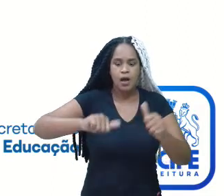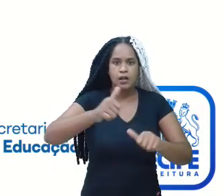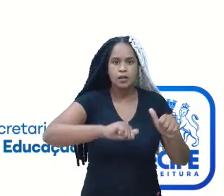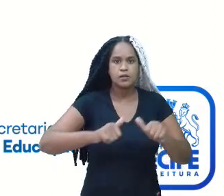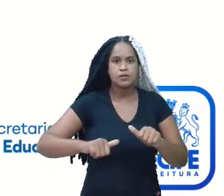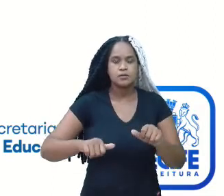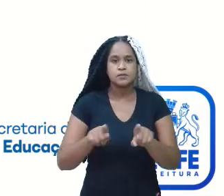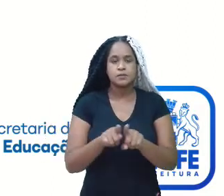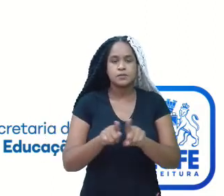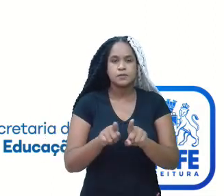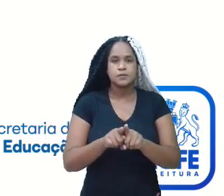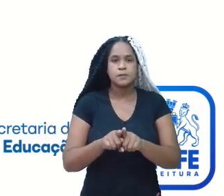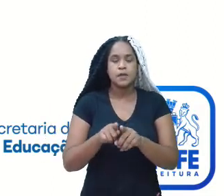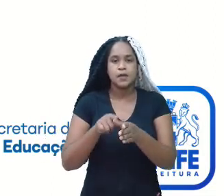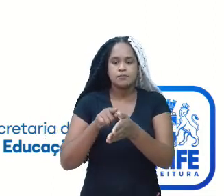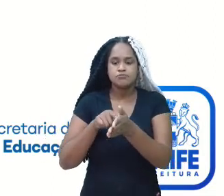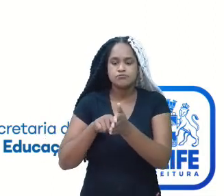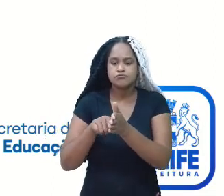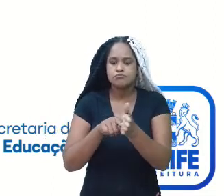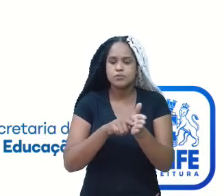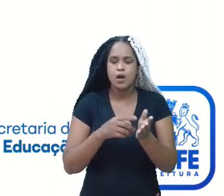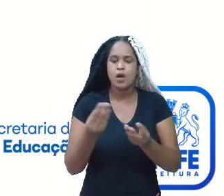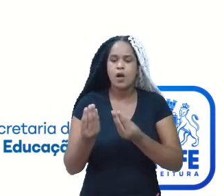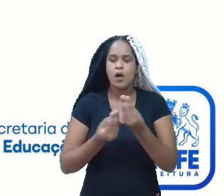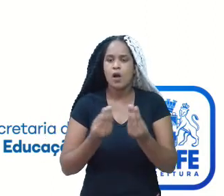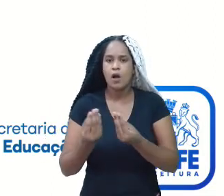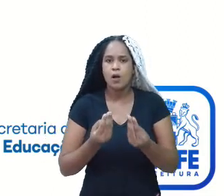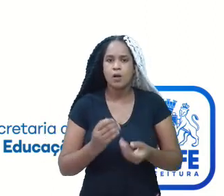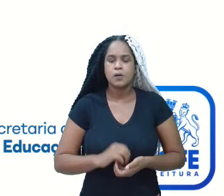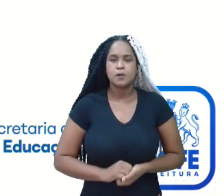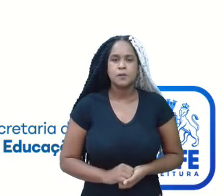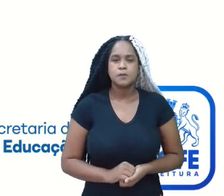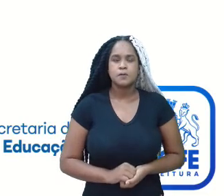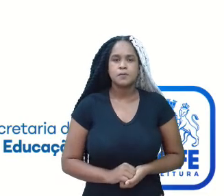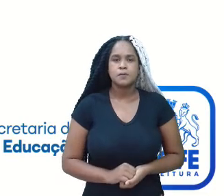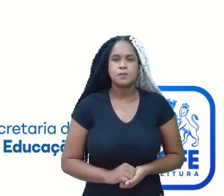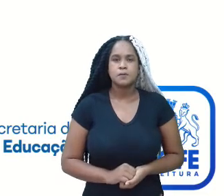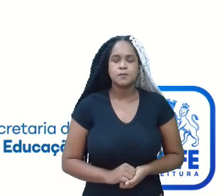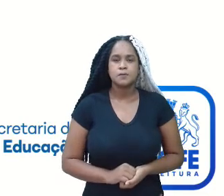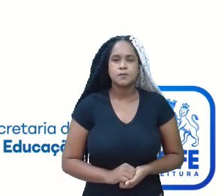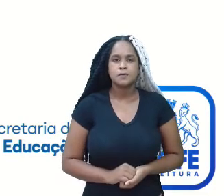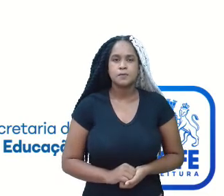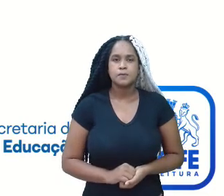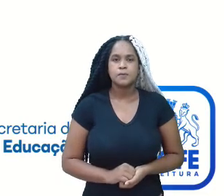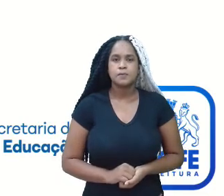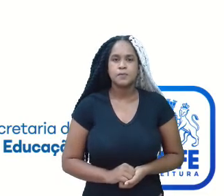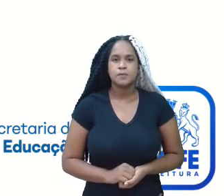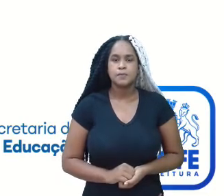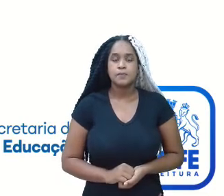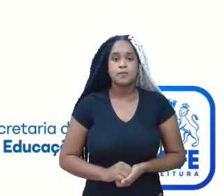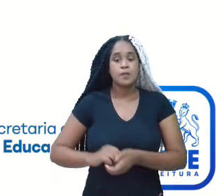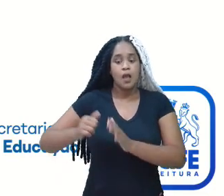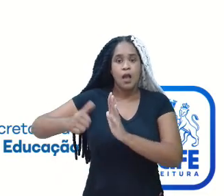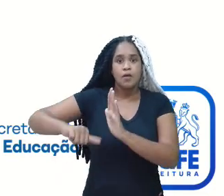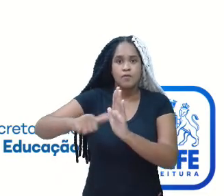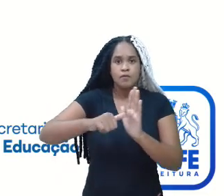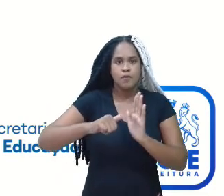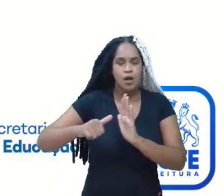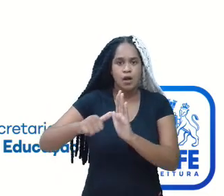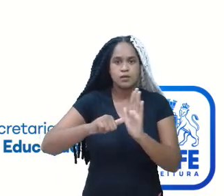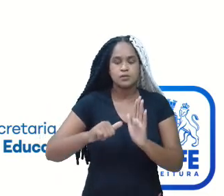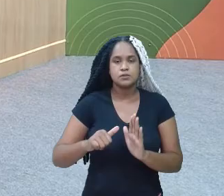Então, precisamos da avaliação diagnóstica. Pronto, A avaliação diagnóstica, ele vai te